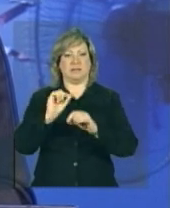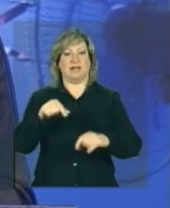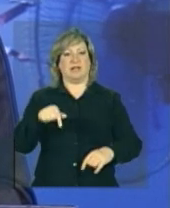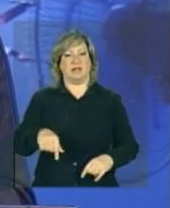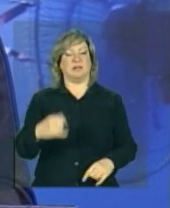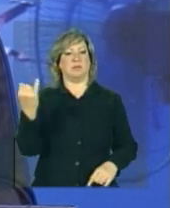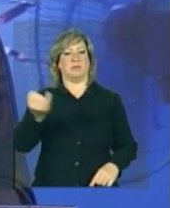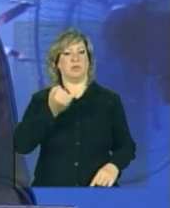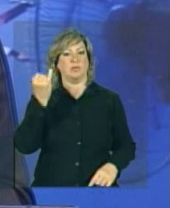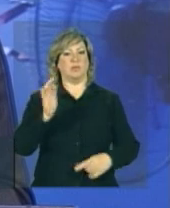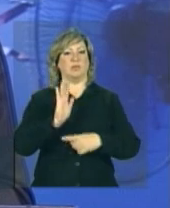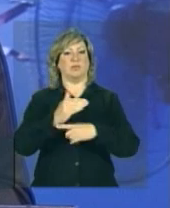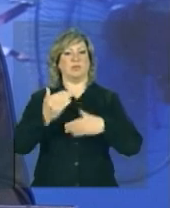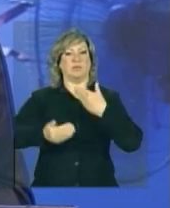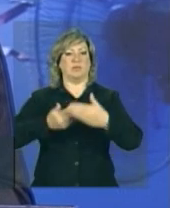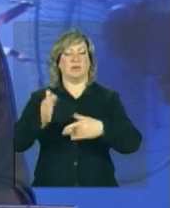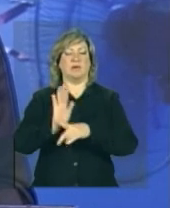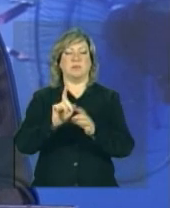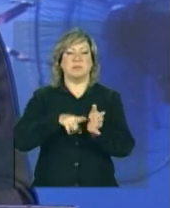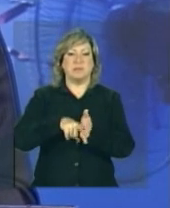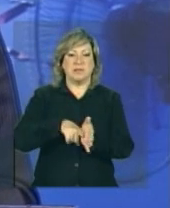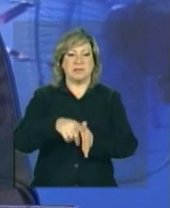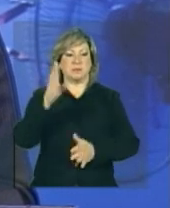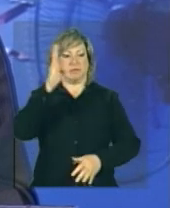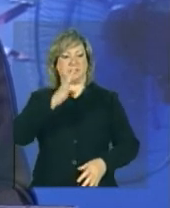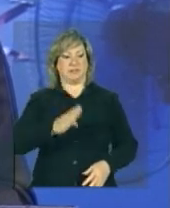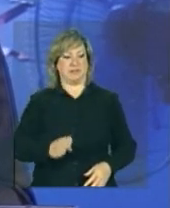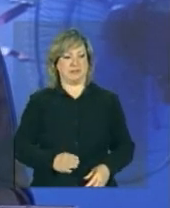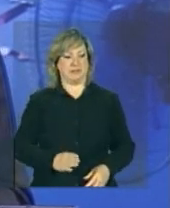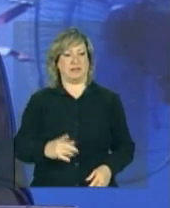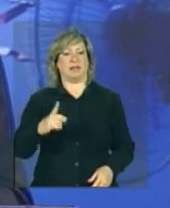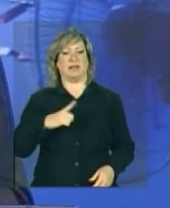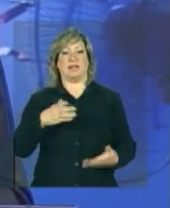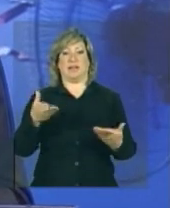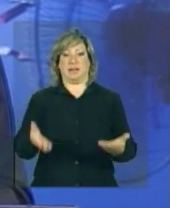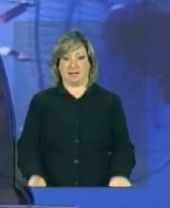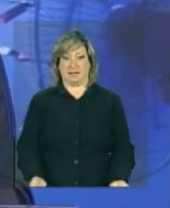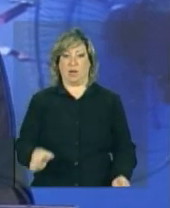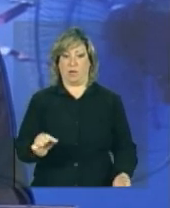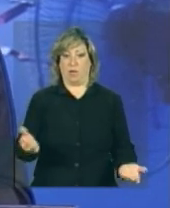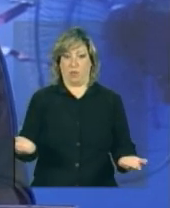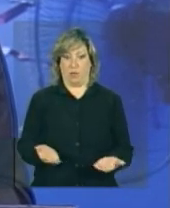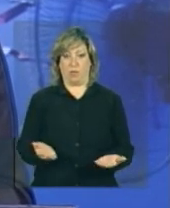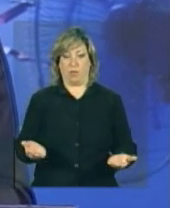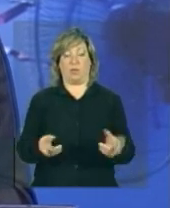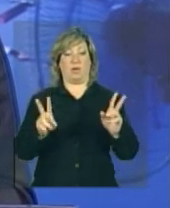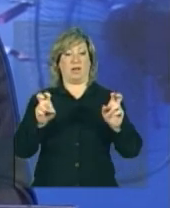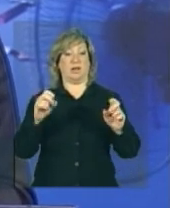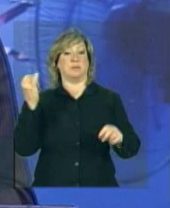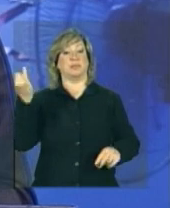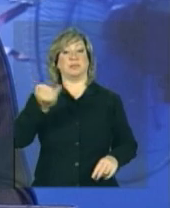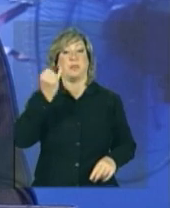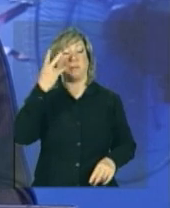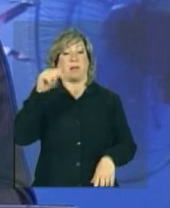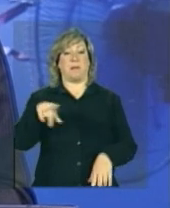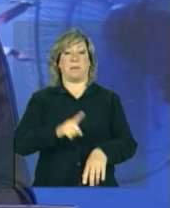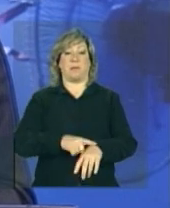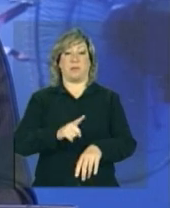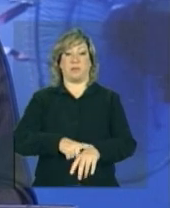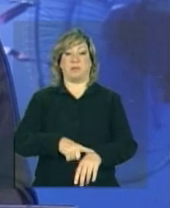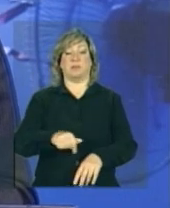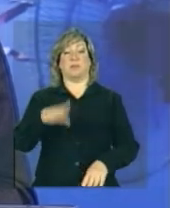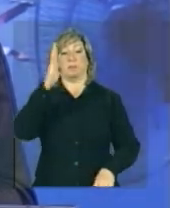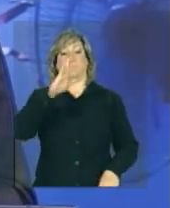trajetória de contribuições para a pesquisa brasileira tem nesta edição um tema importante para o momento em que o Brasil